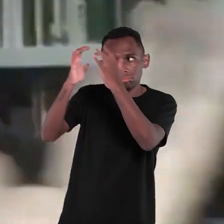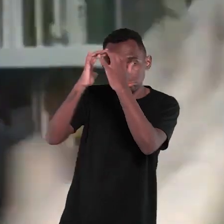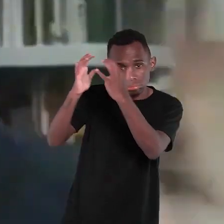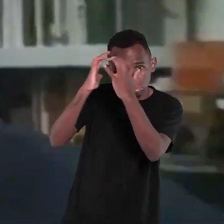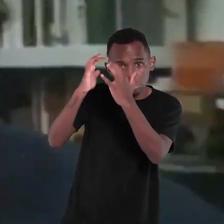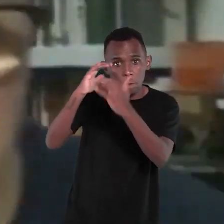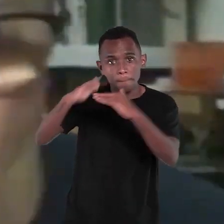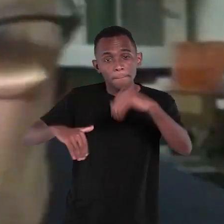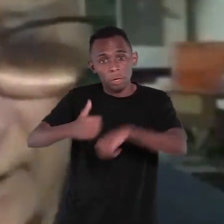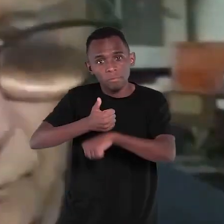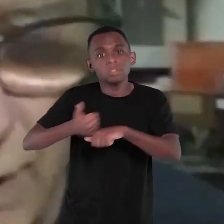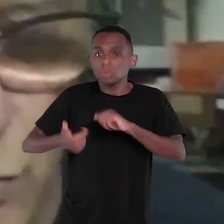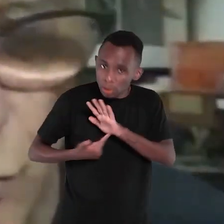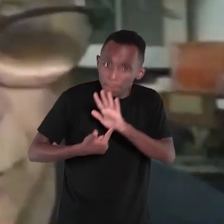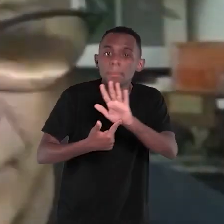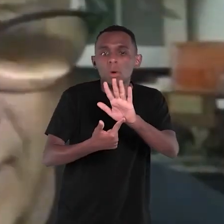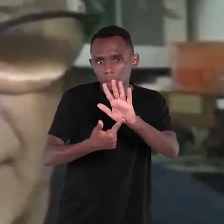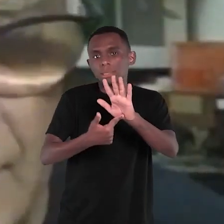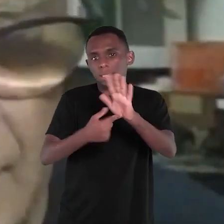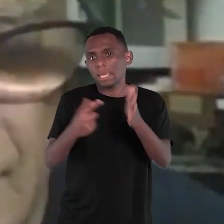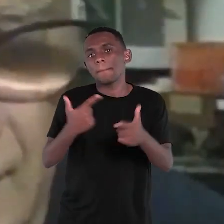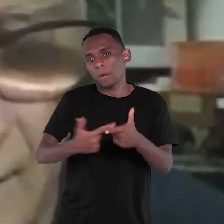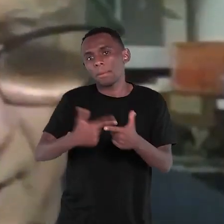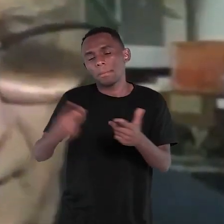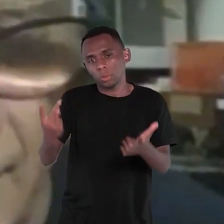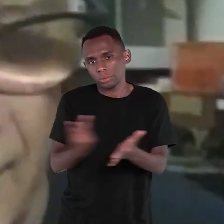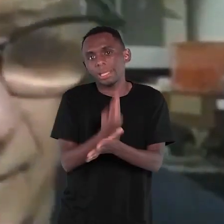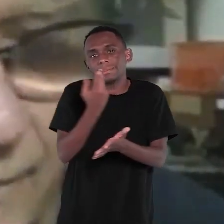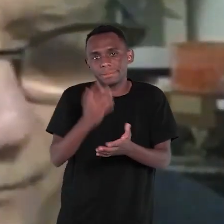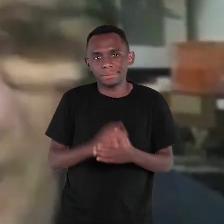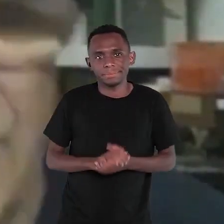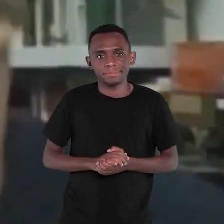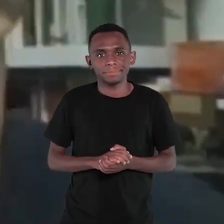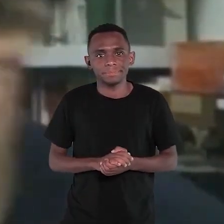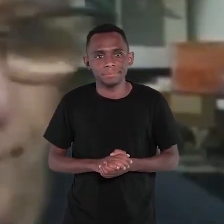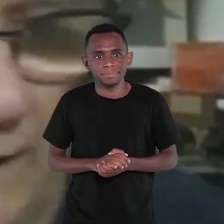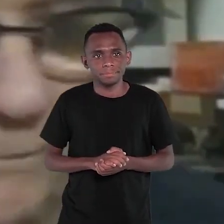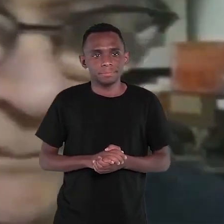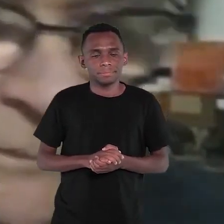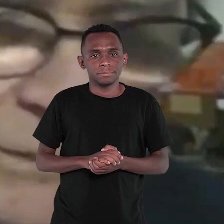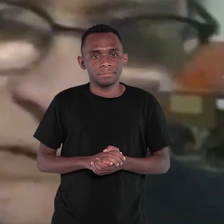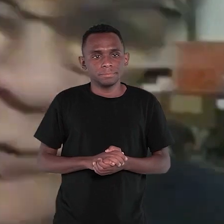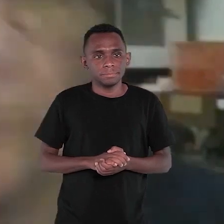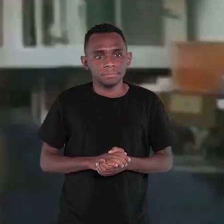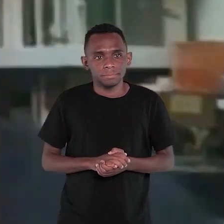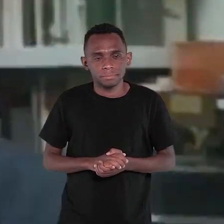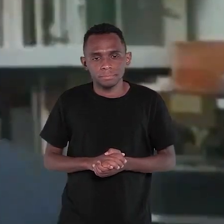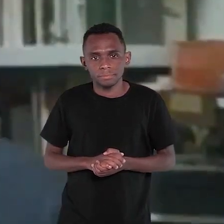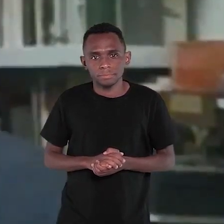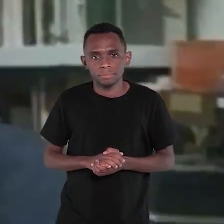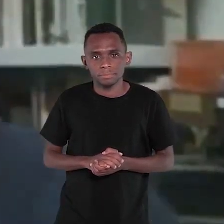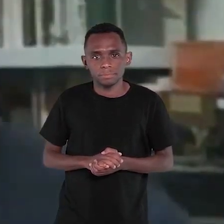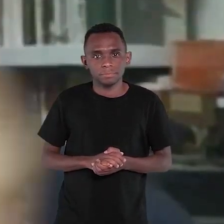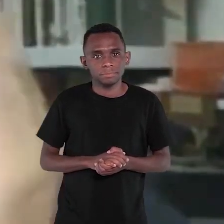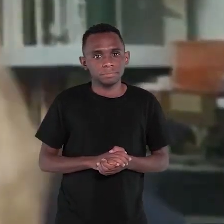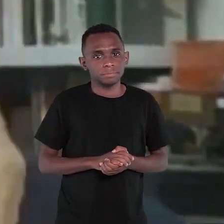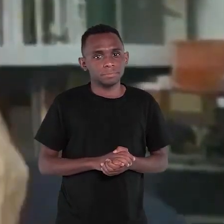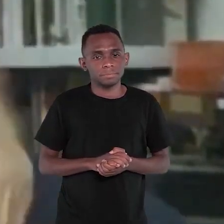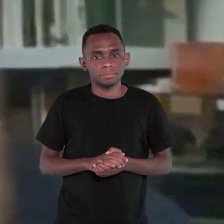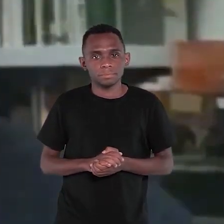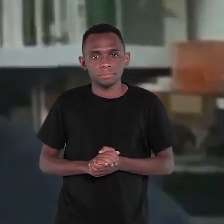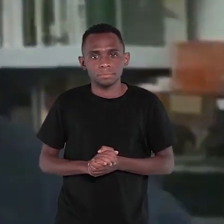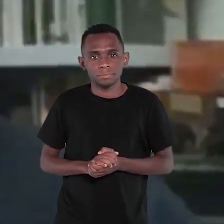neurocientistas que mostram isso. Né? Mas você... Opa, desculpa. Mas você